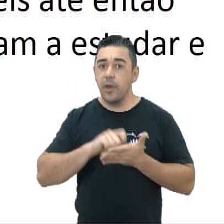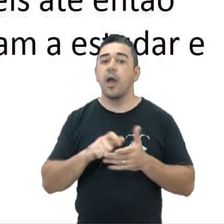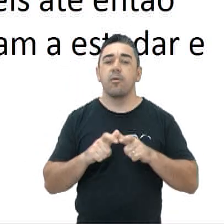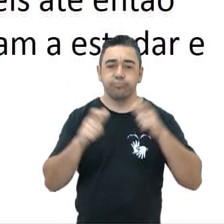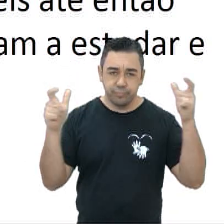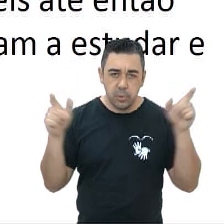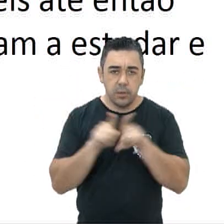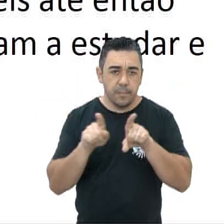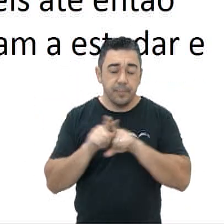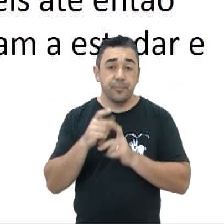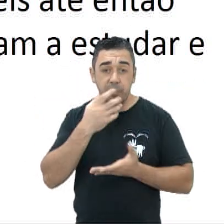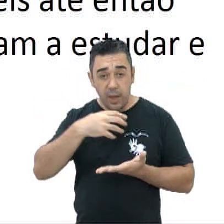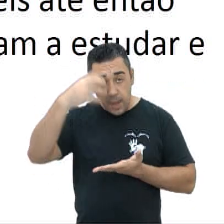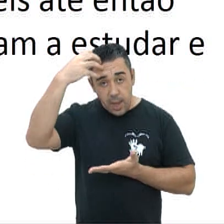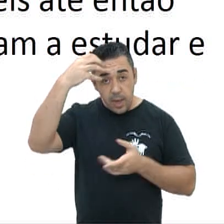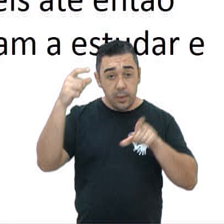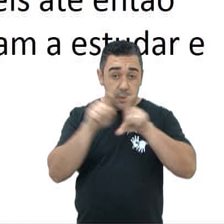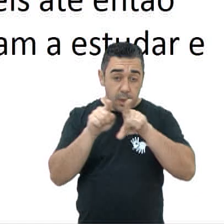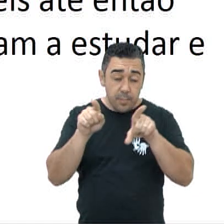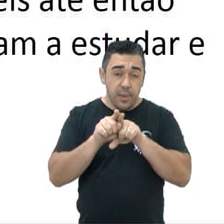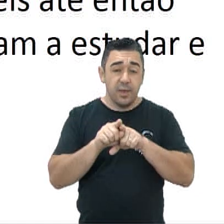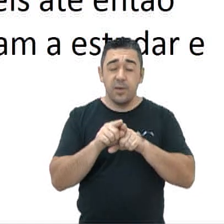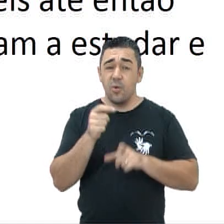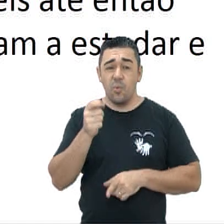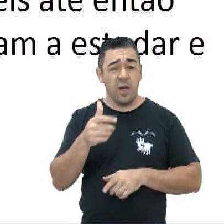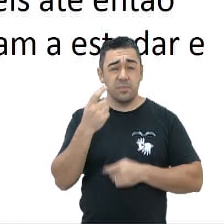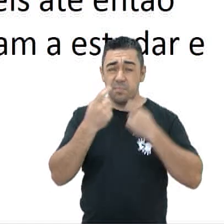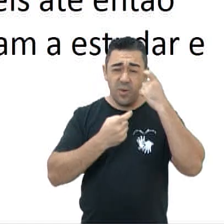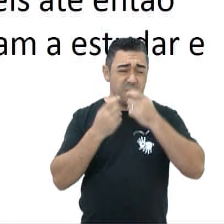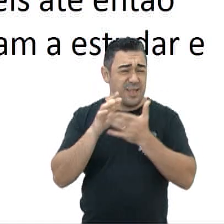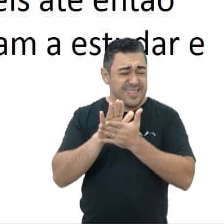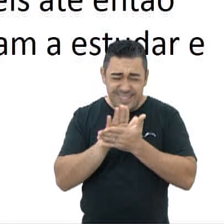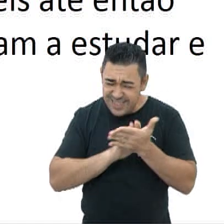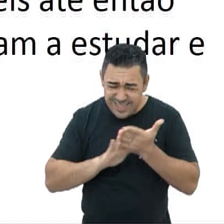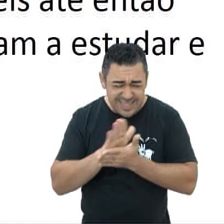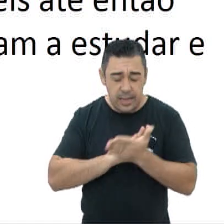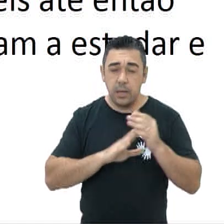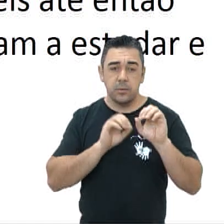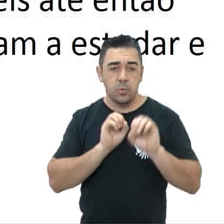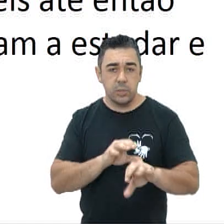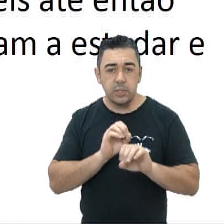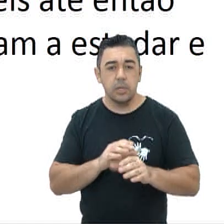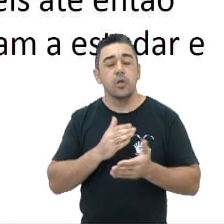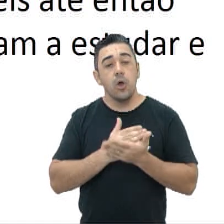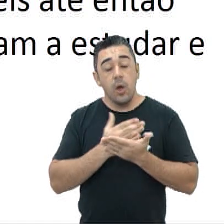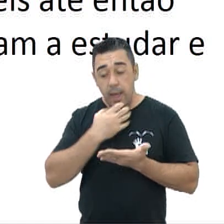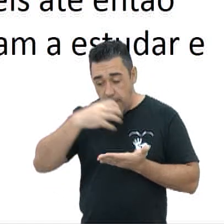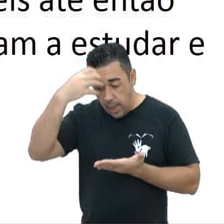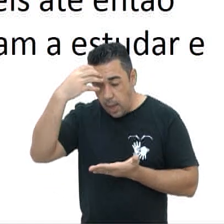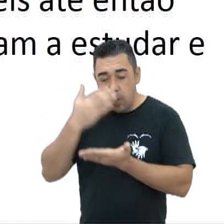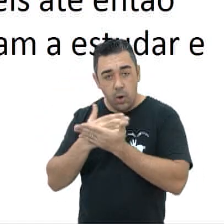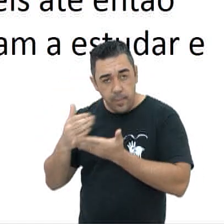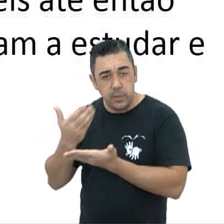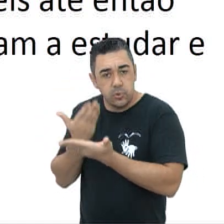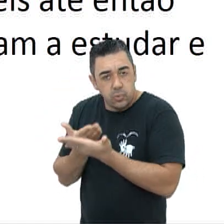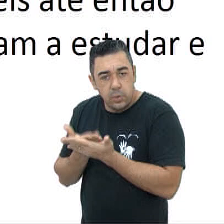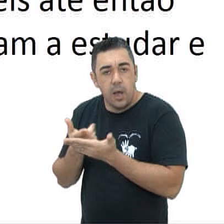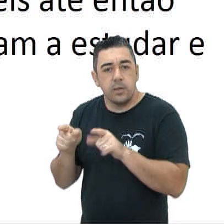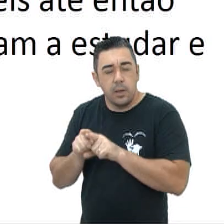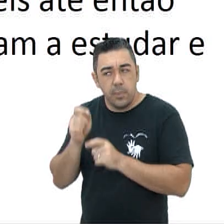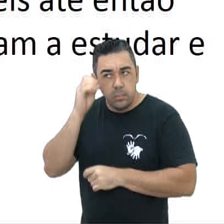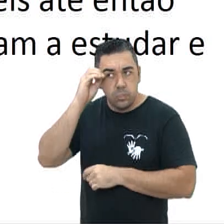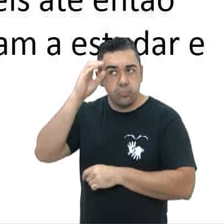Os reis até então quase nada preocupados com a erudição, começam a estudar e também querer ampliar o